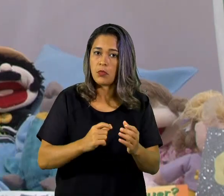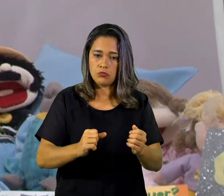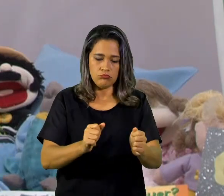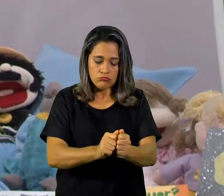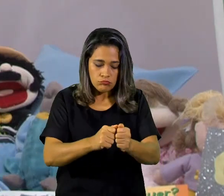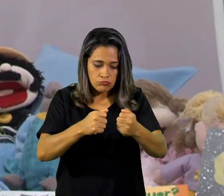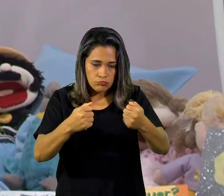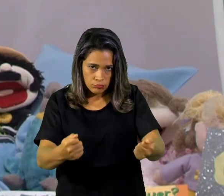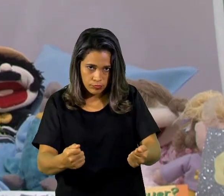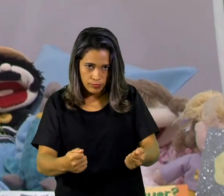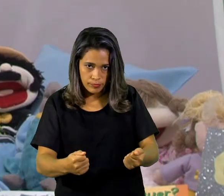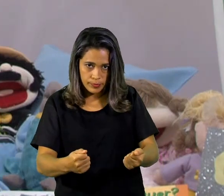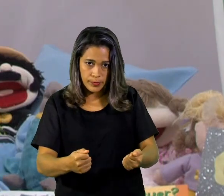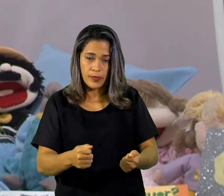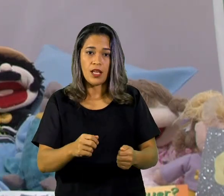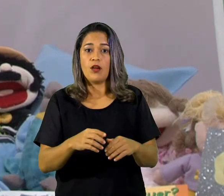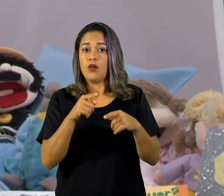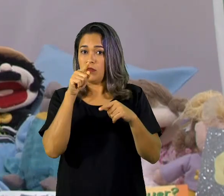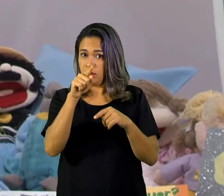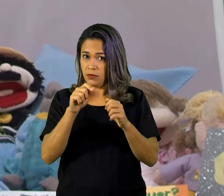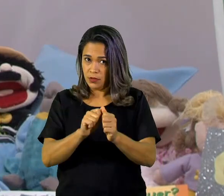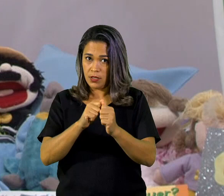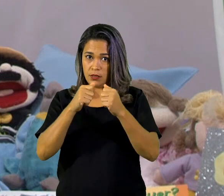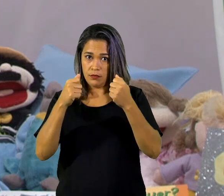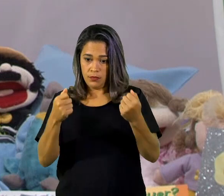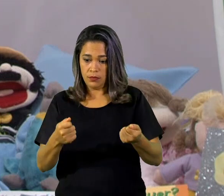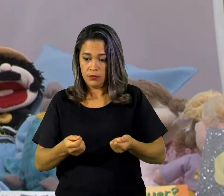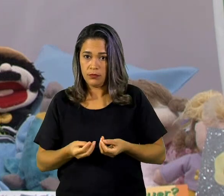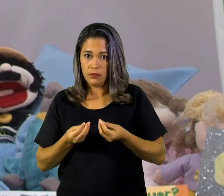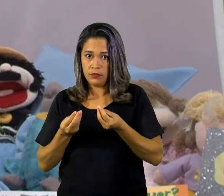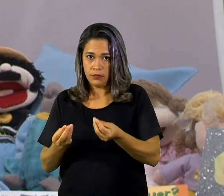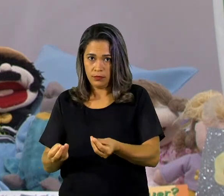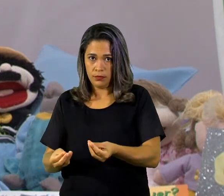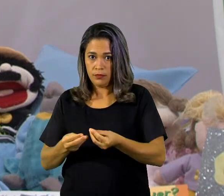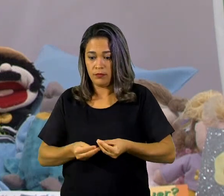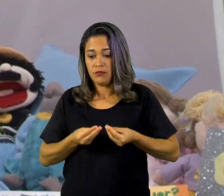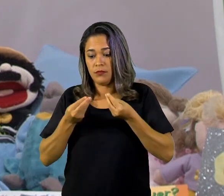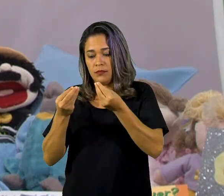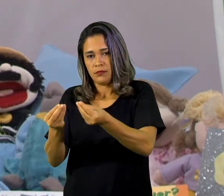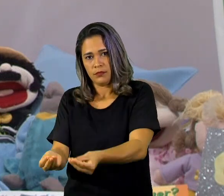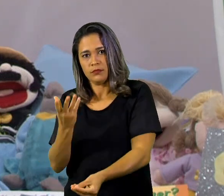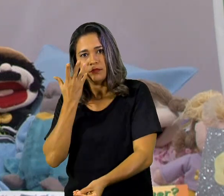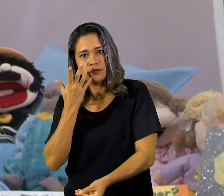é adulto, traz um livro para a criança e você